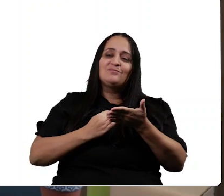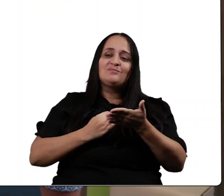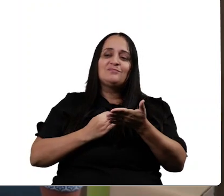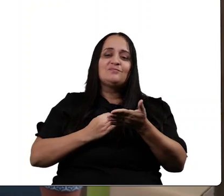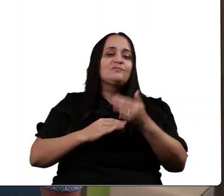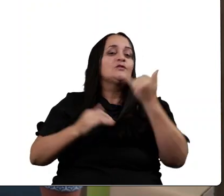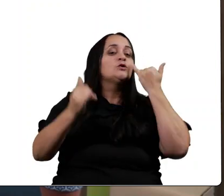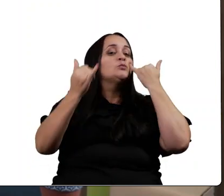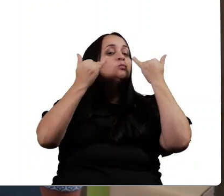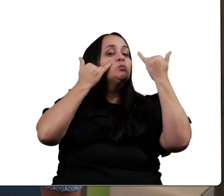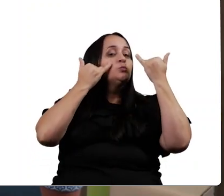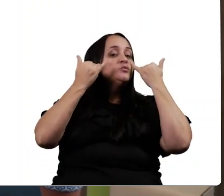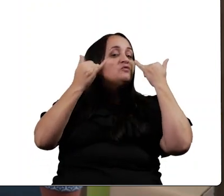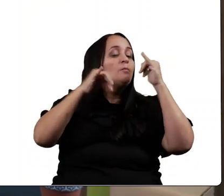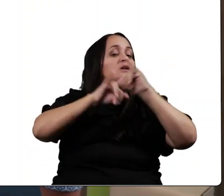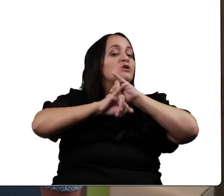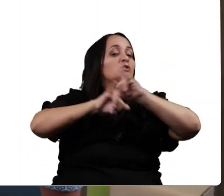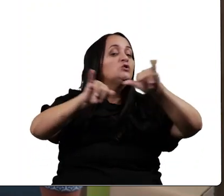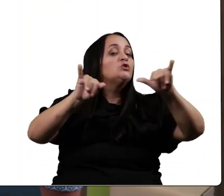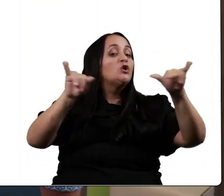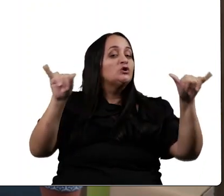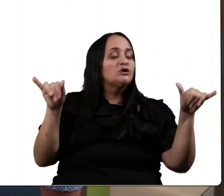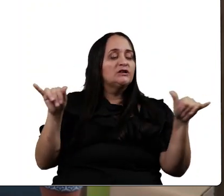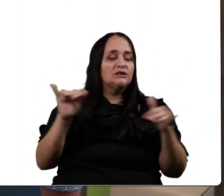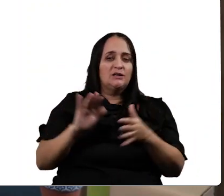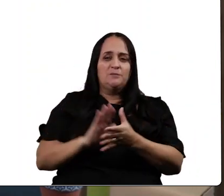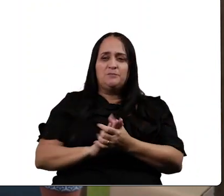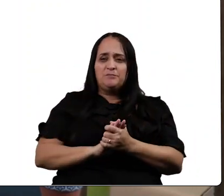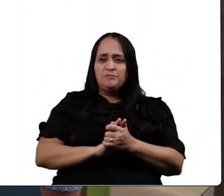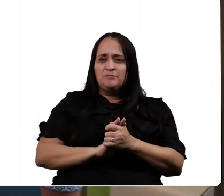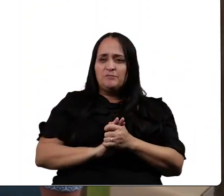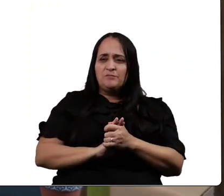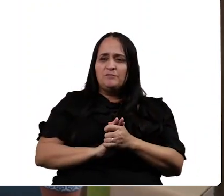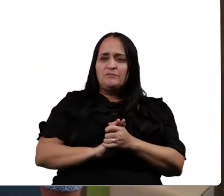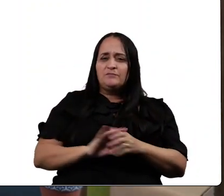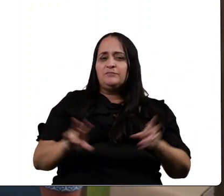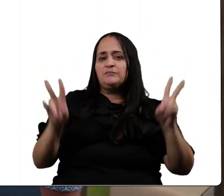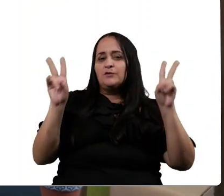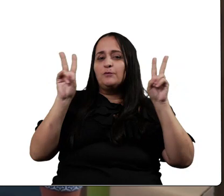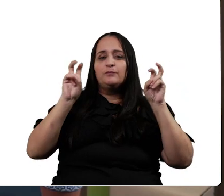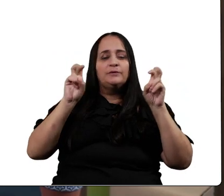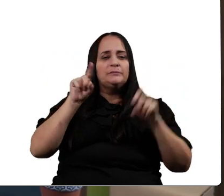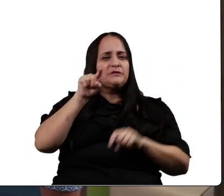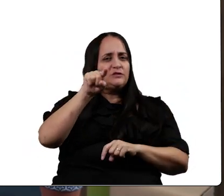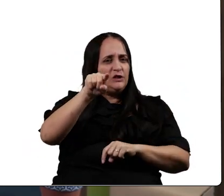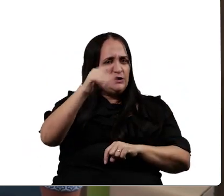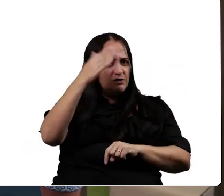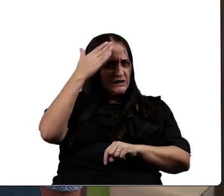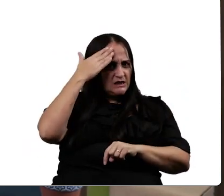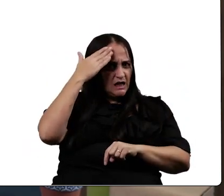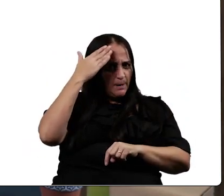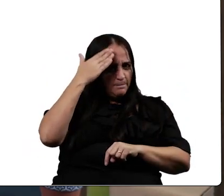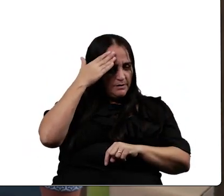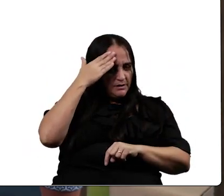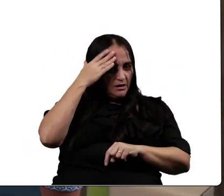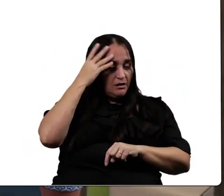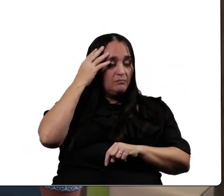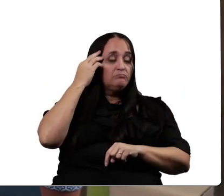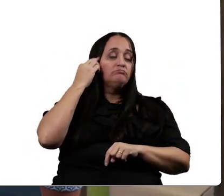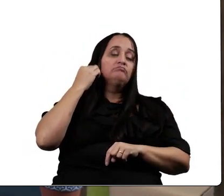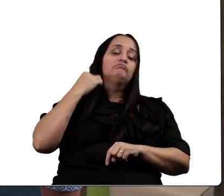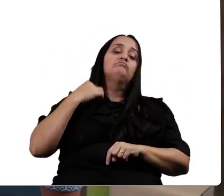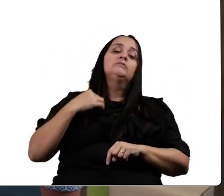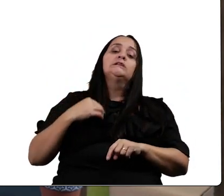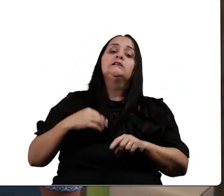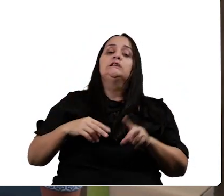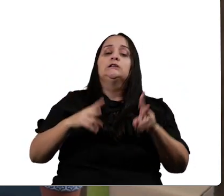nossas notícias. Porque você sabia que tem de tudo. Você precisa